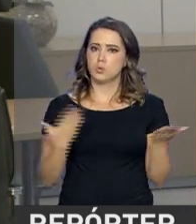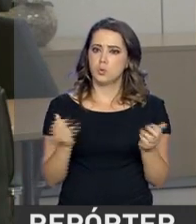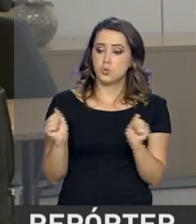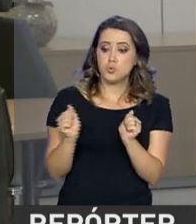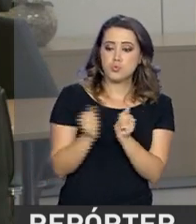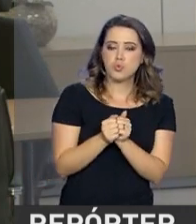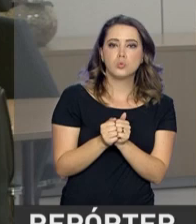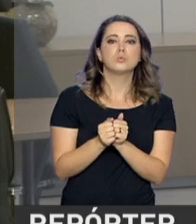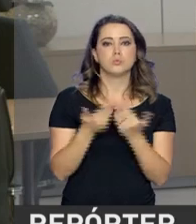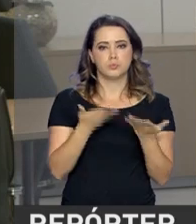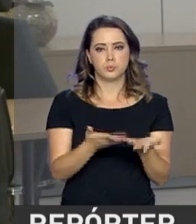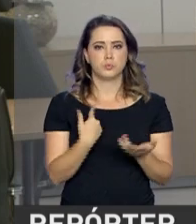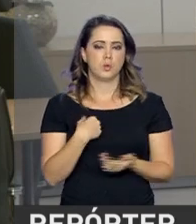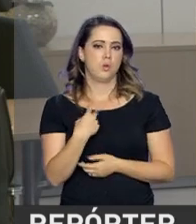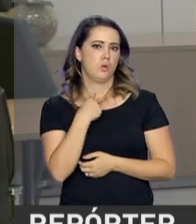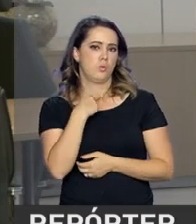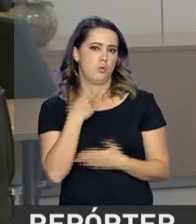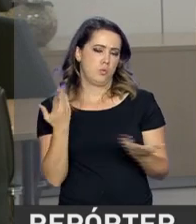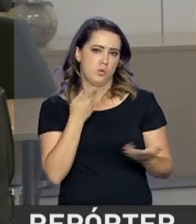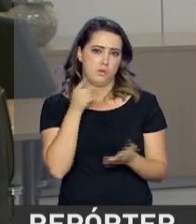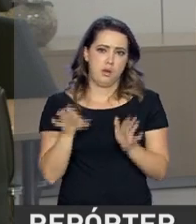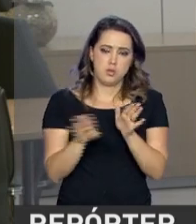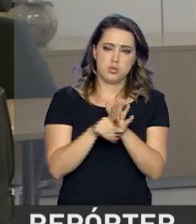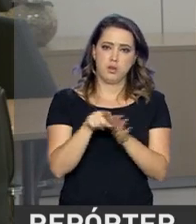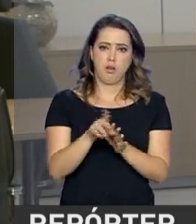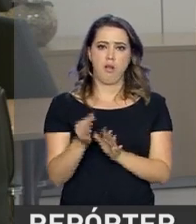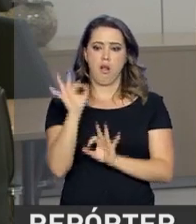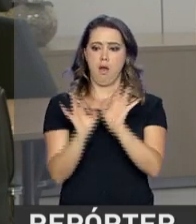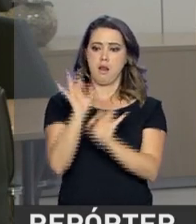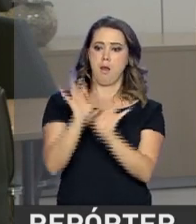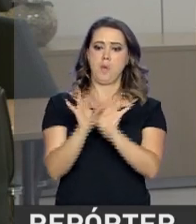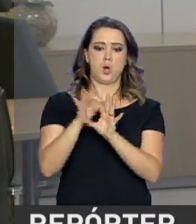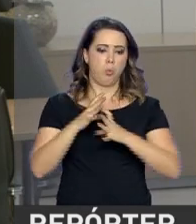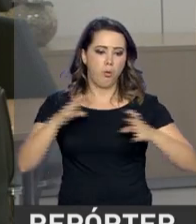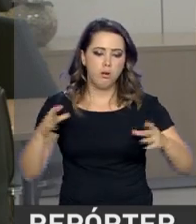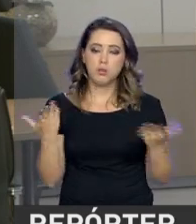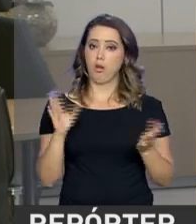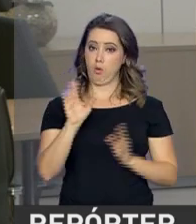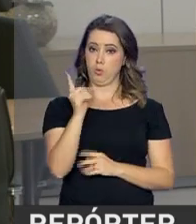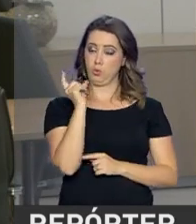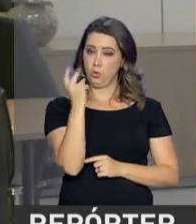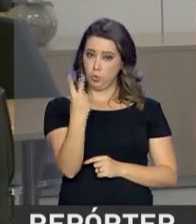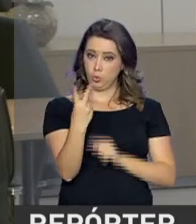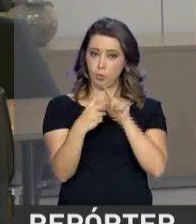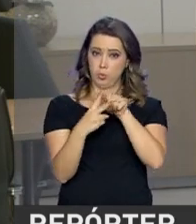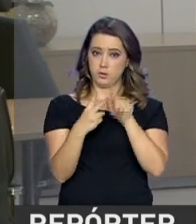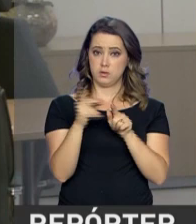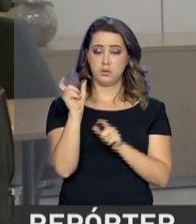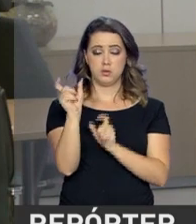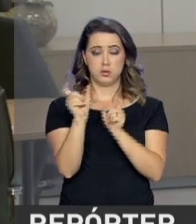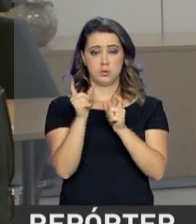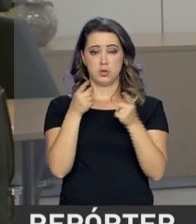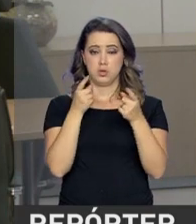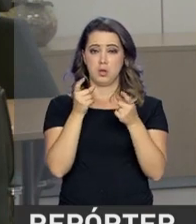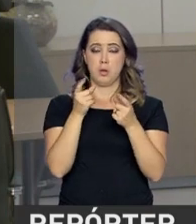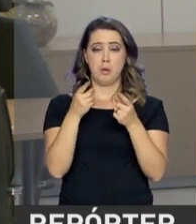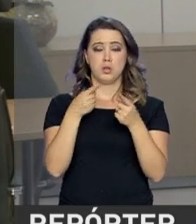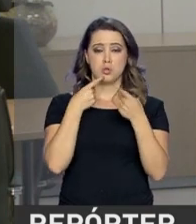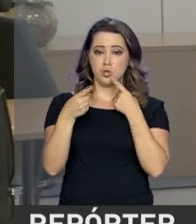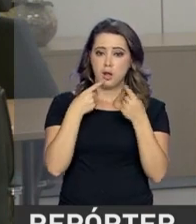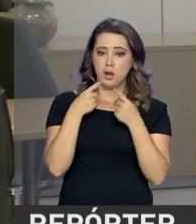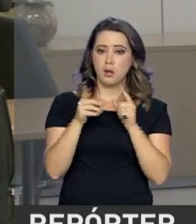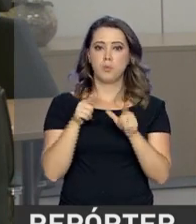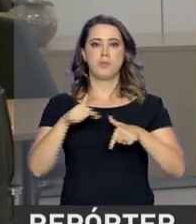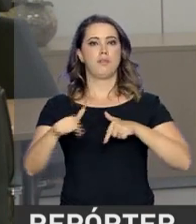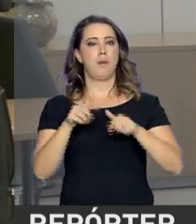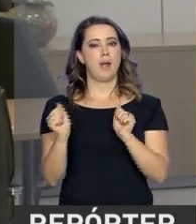seria pretensioso num momento de chegada eu tenho um plano de trabalho abrangente mas eu tenho duas palavras chave é diálogo e trabalho eu estou